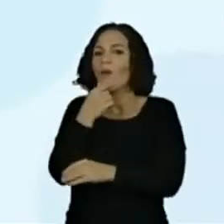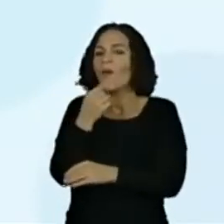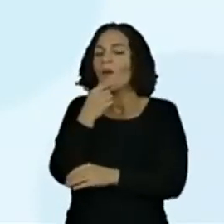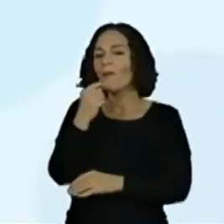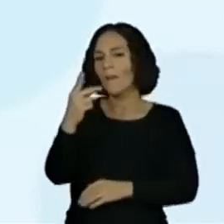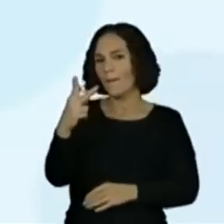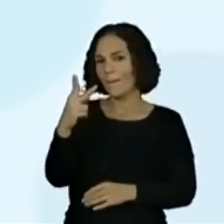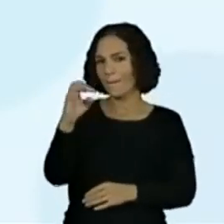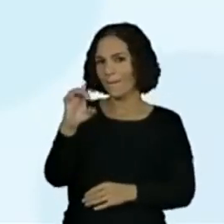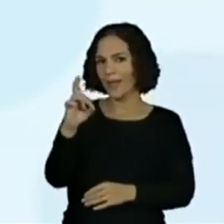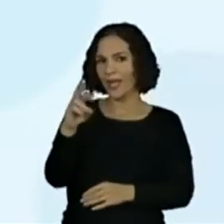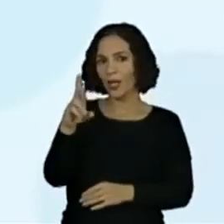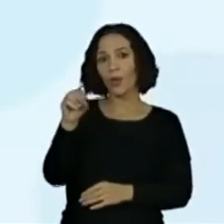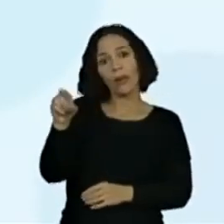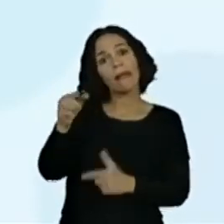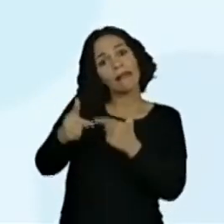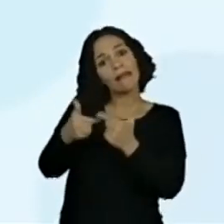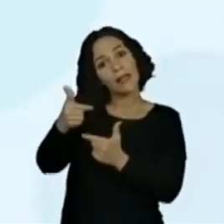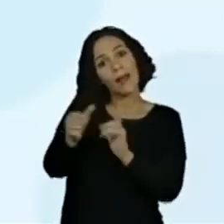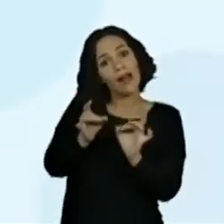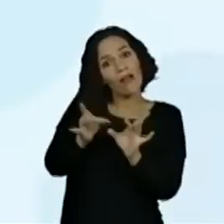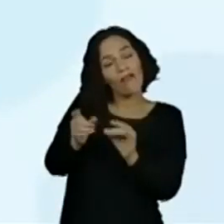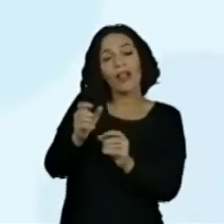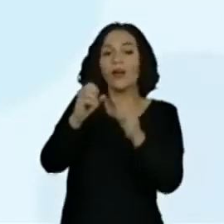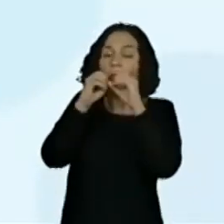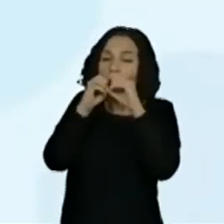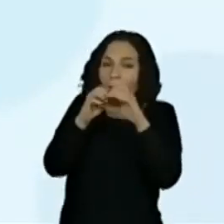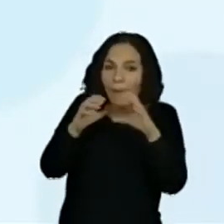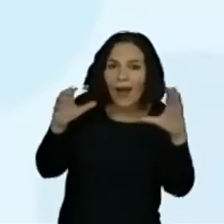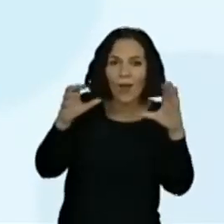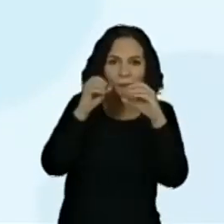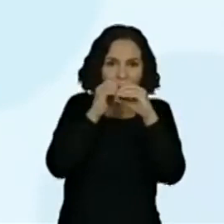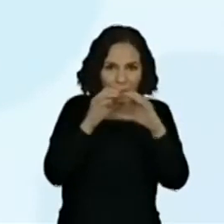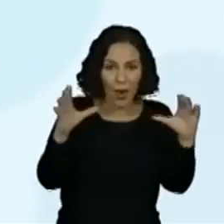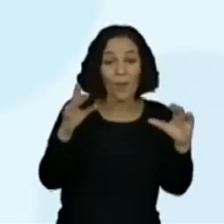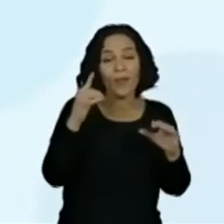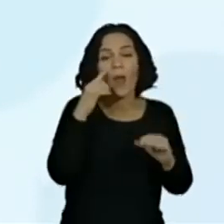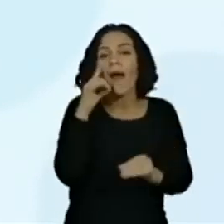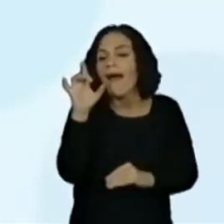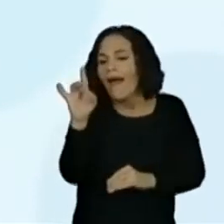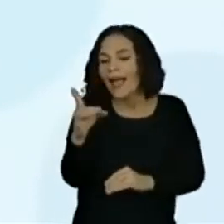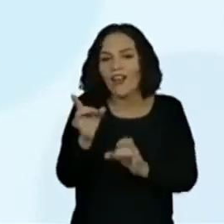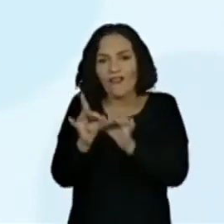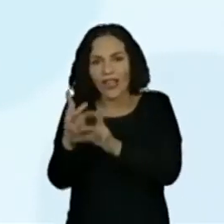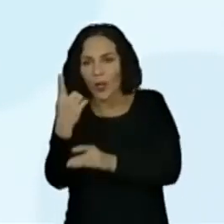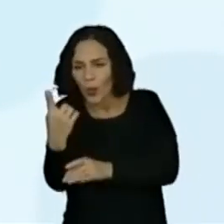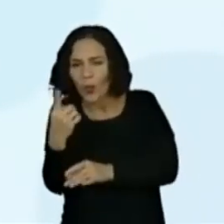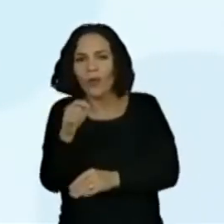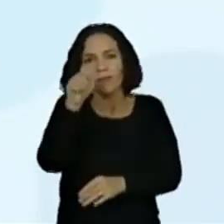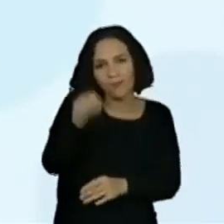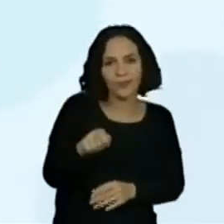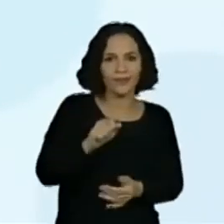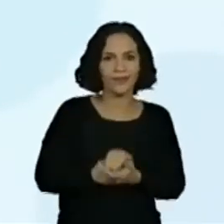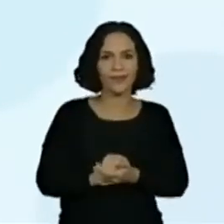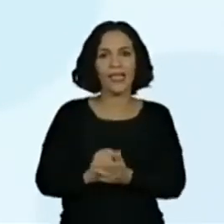ele vende balões. E olha a marcação que ele fez para cada balão que ele vendeu. Tá vendo? Ó, no